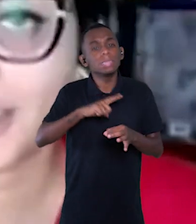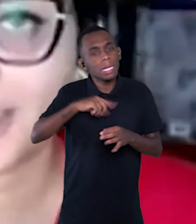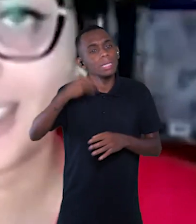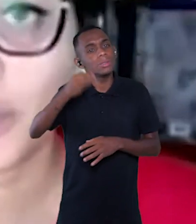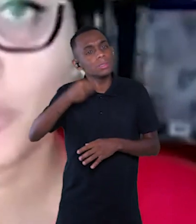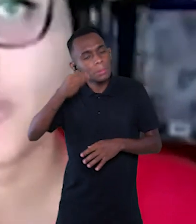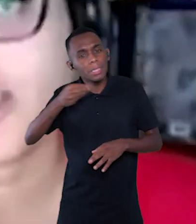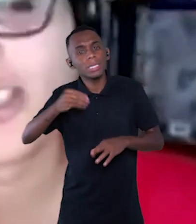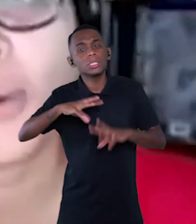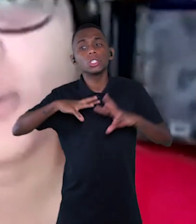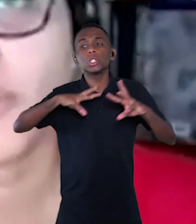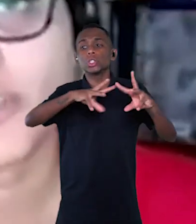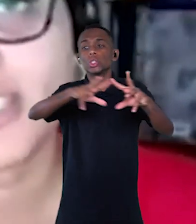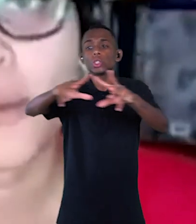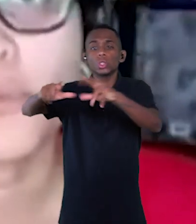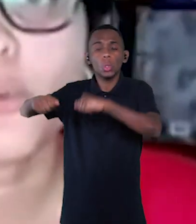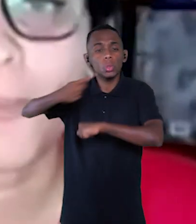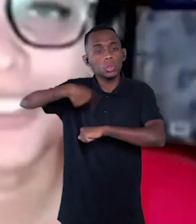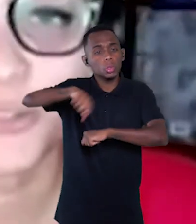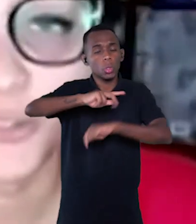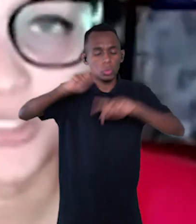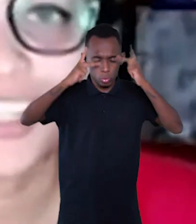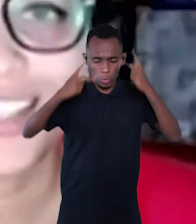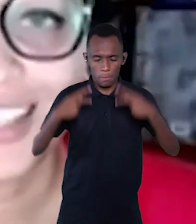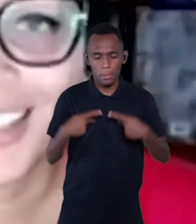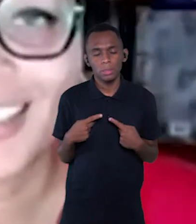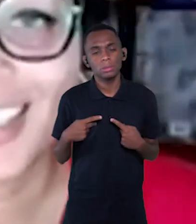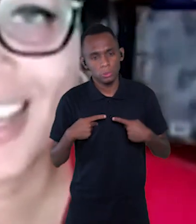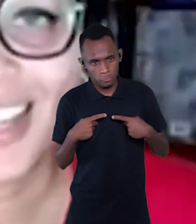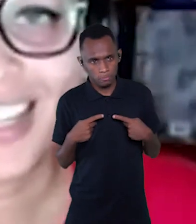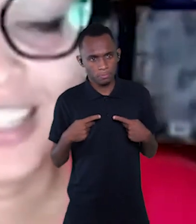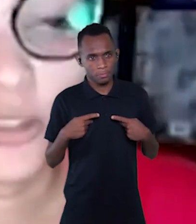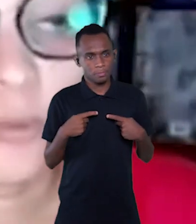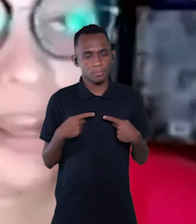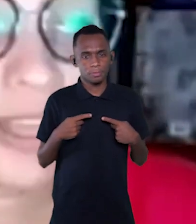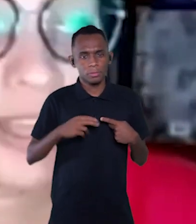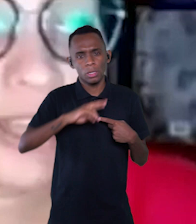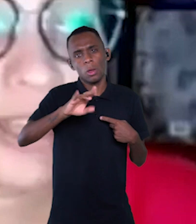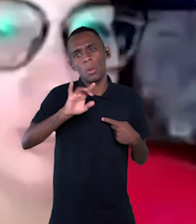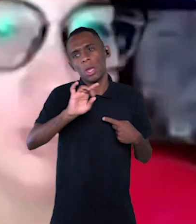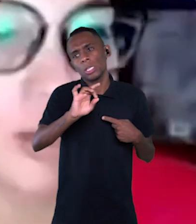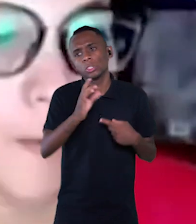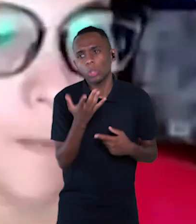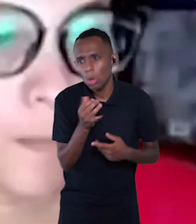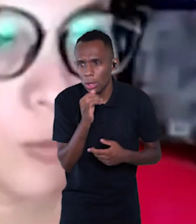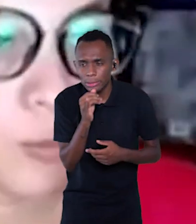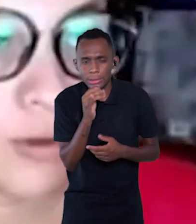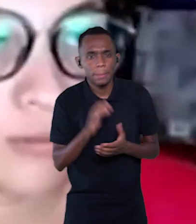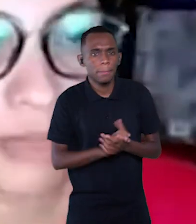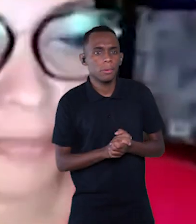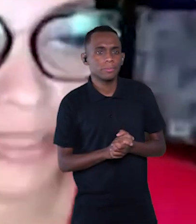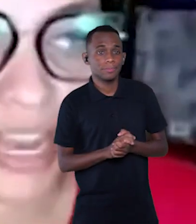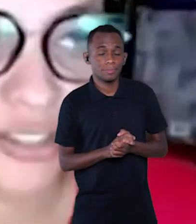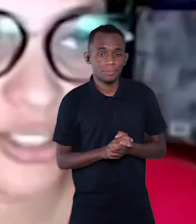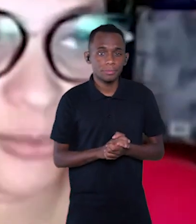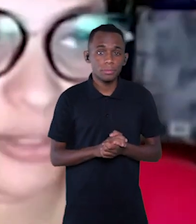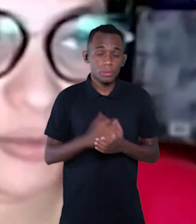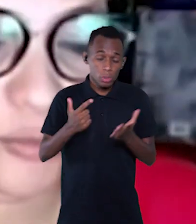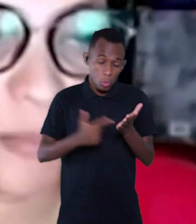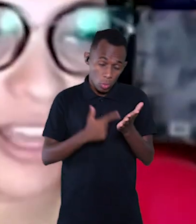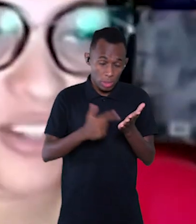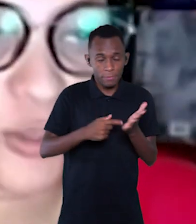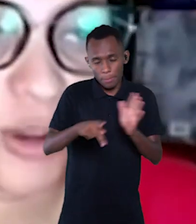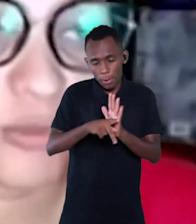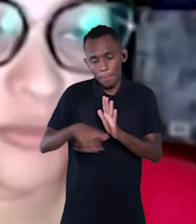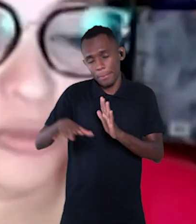todos nós, é da condição de sermos humanos, né, e não é simplesmente apesar de ser um